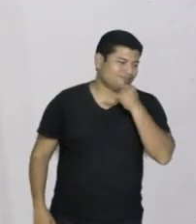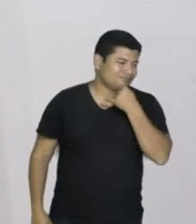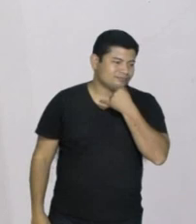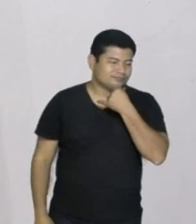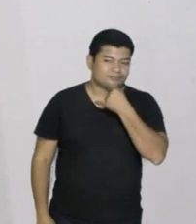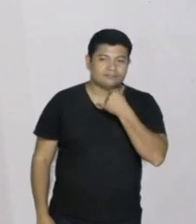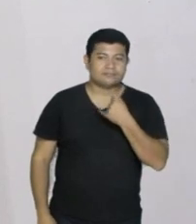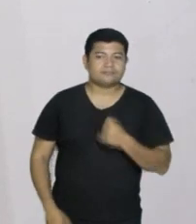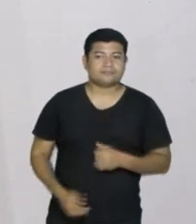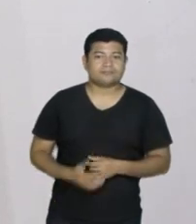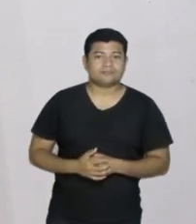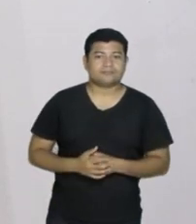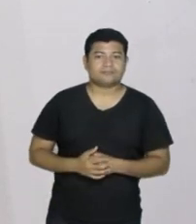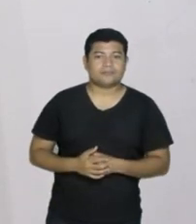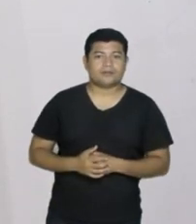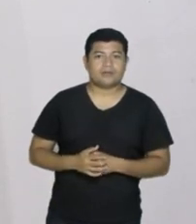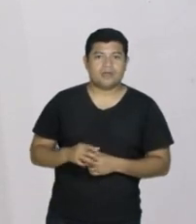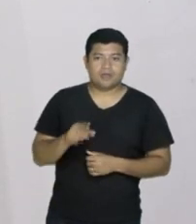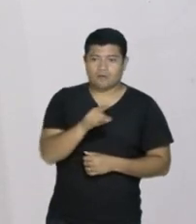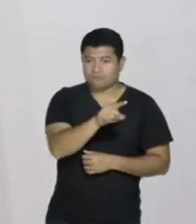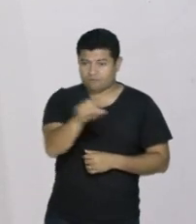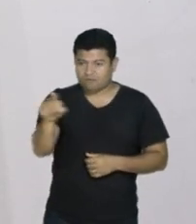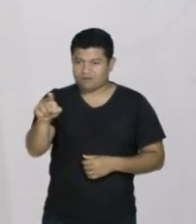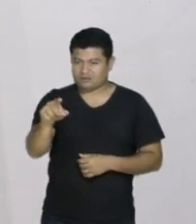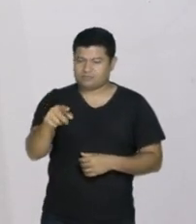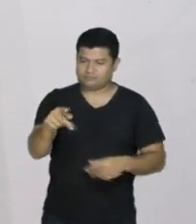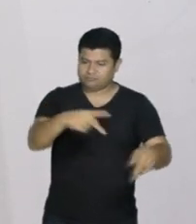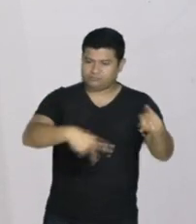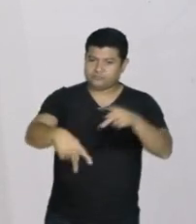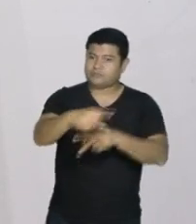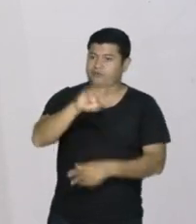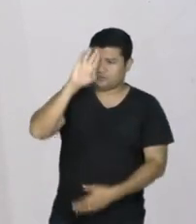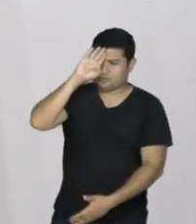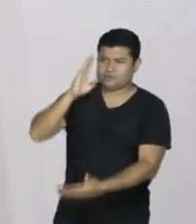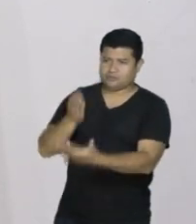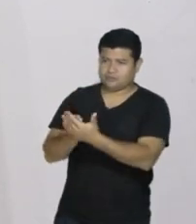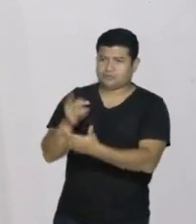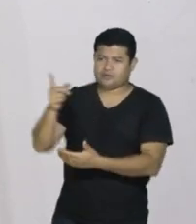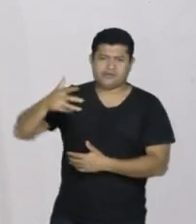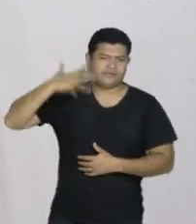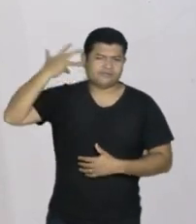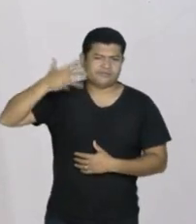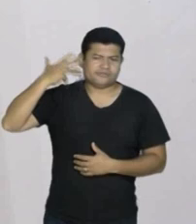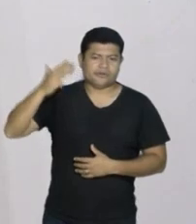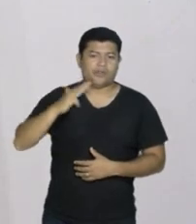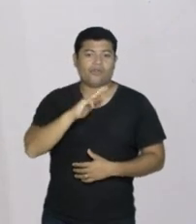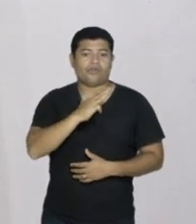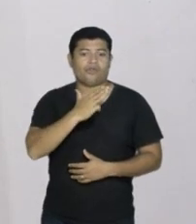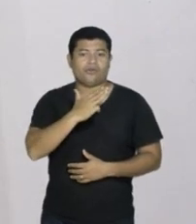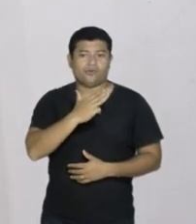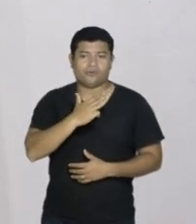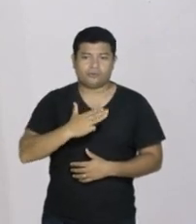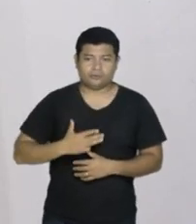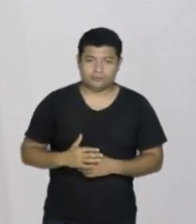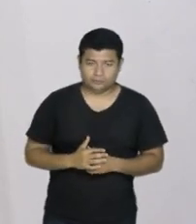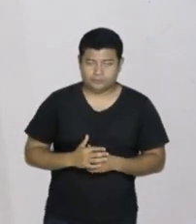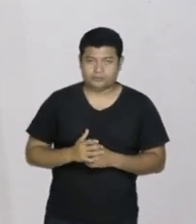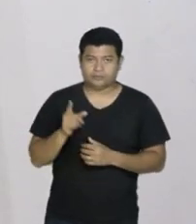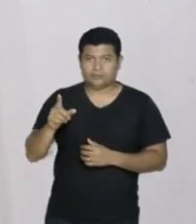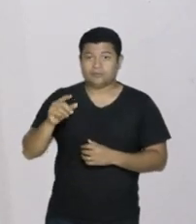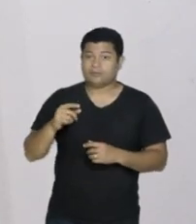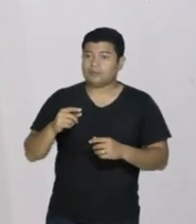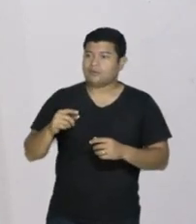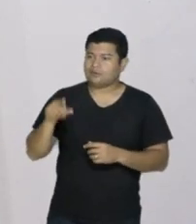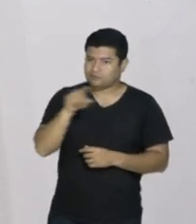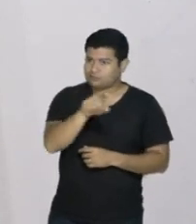Isso é para quem acreditou os discursos do Lula aprender porque